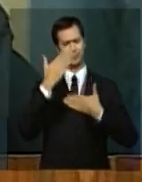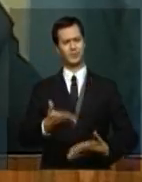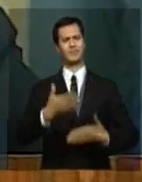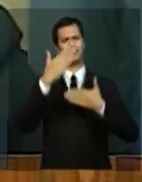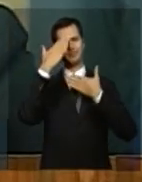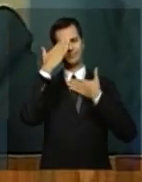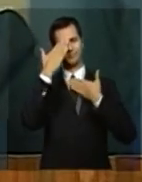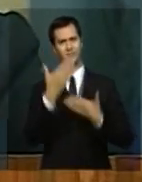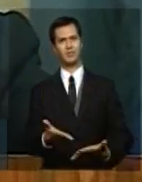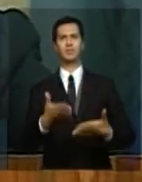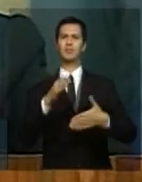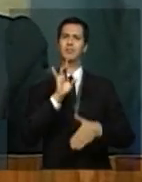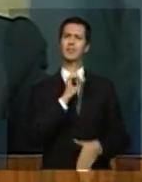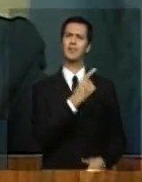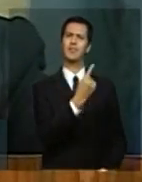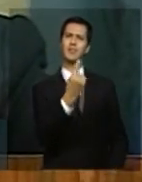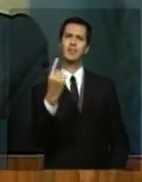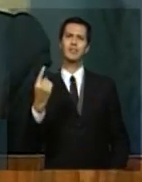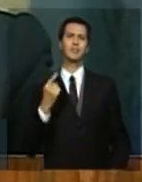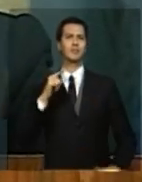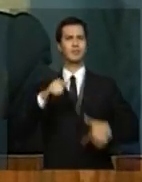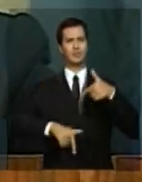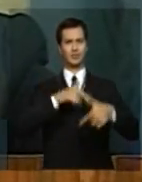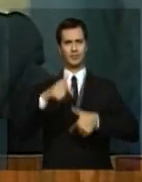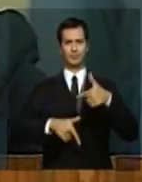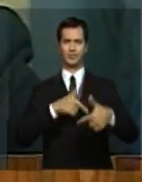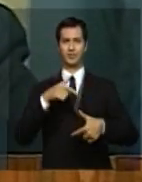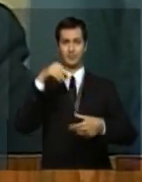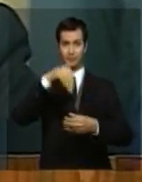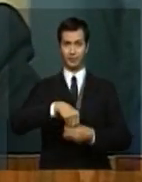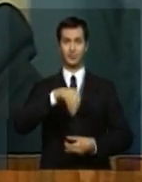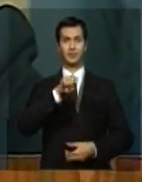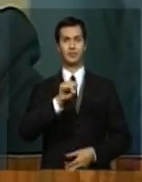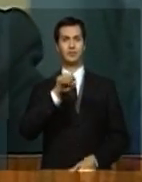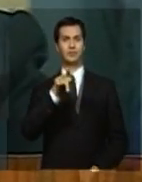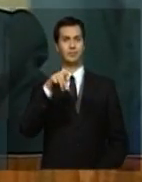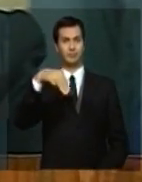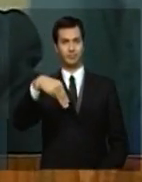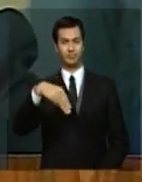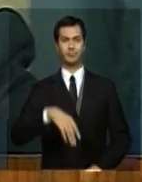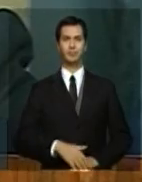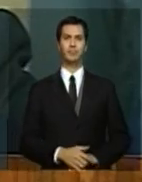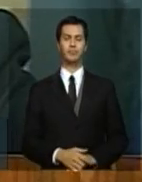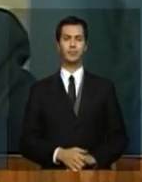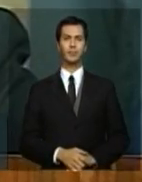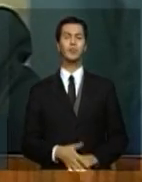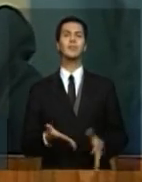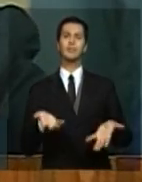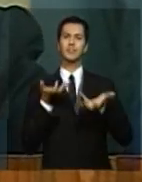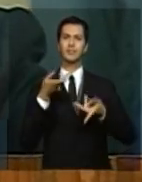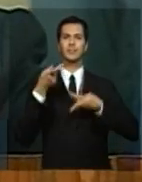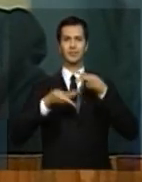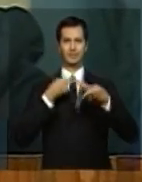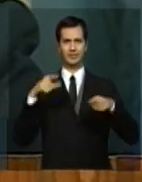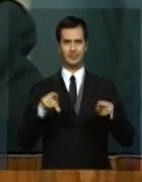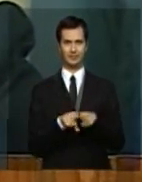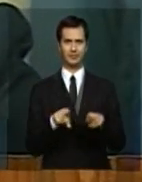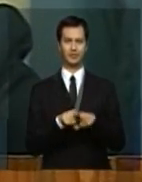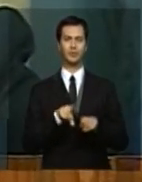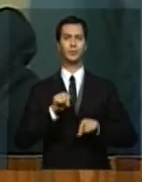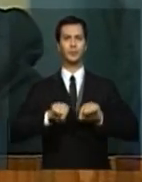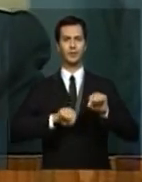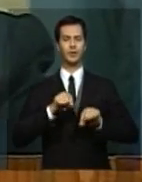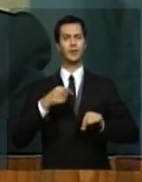todos e todas vocês da sbm quero deixar aqui é registrado a minha